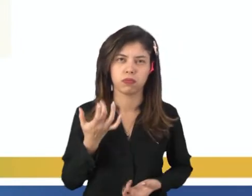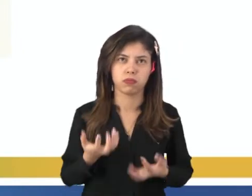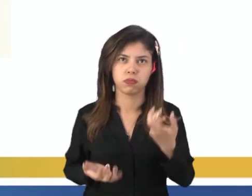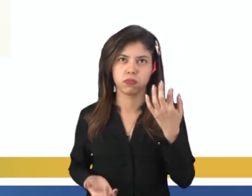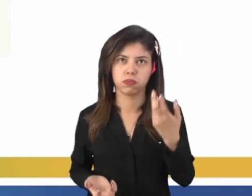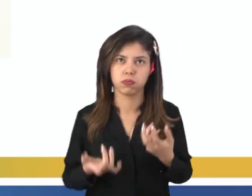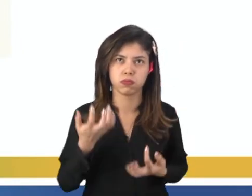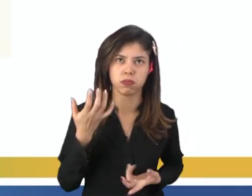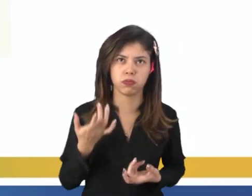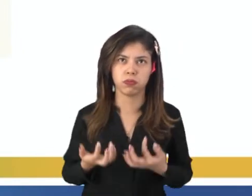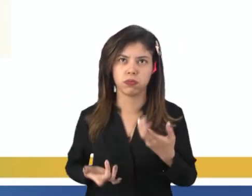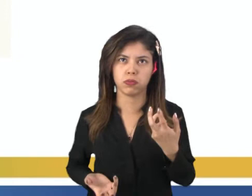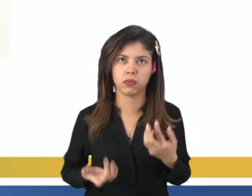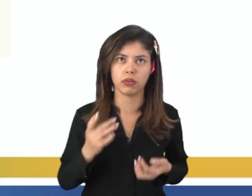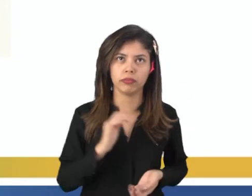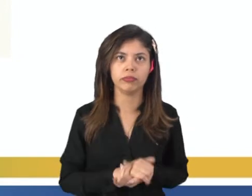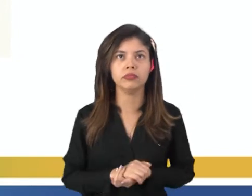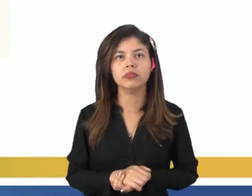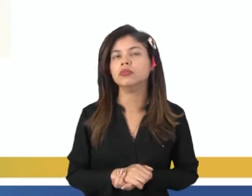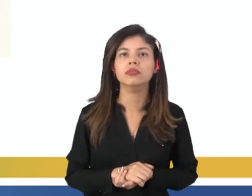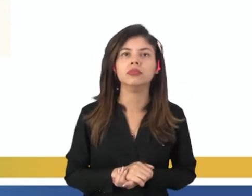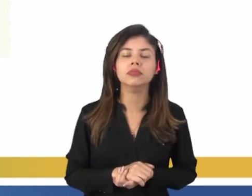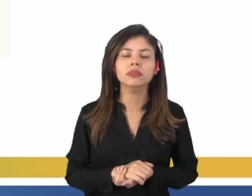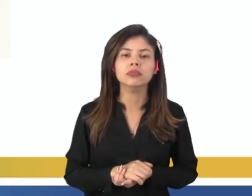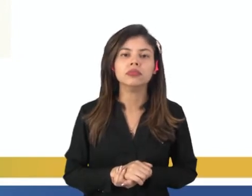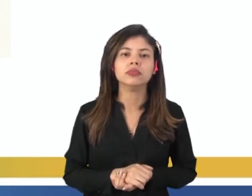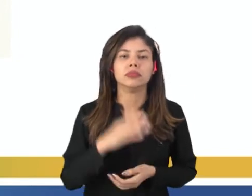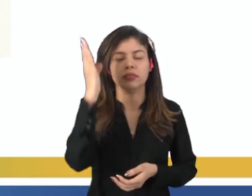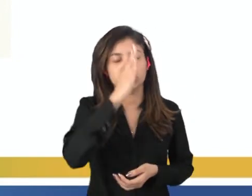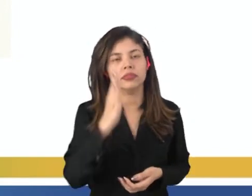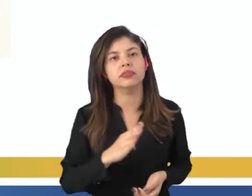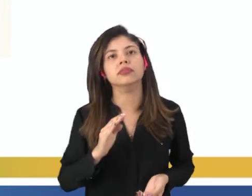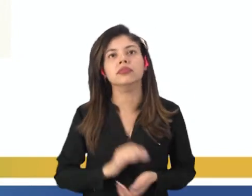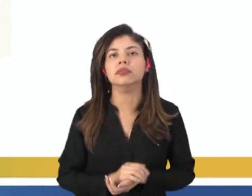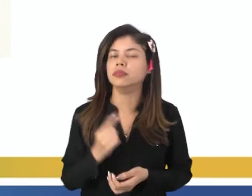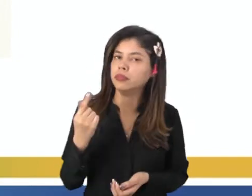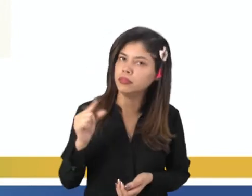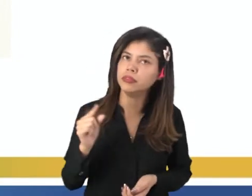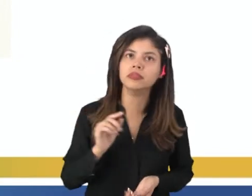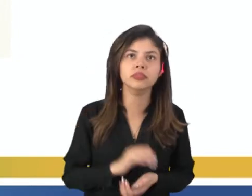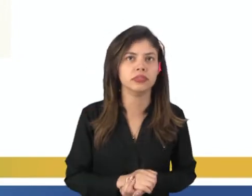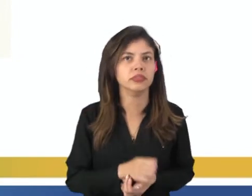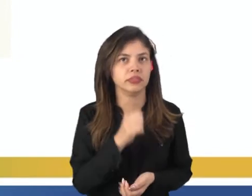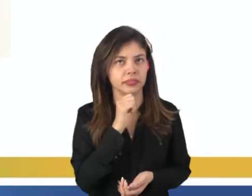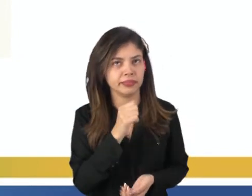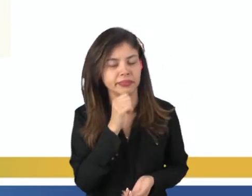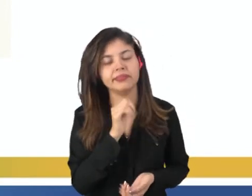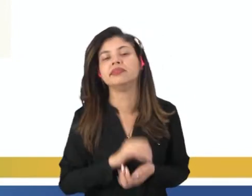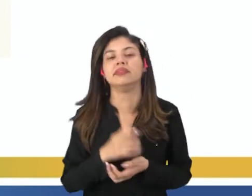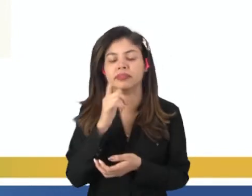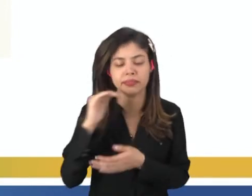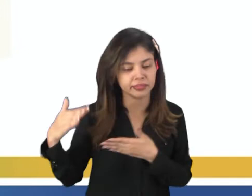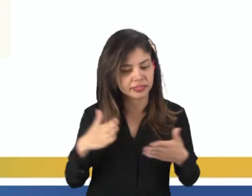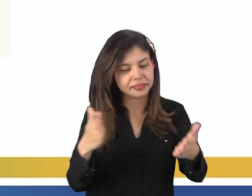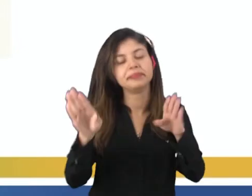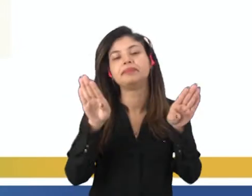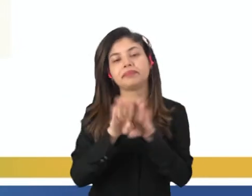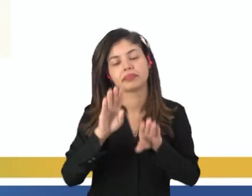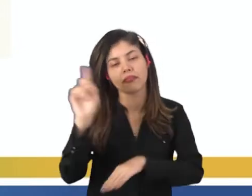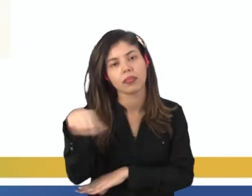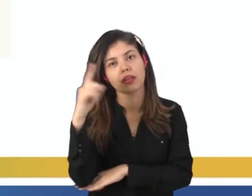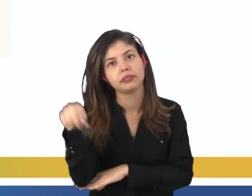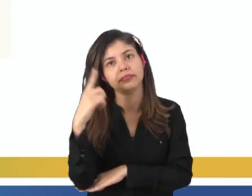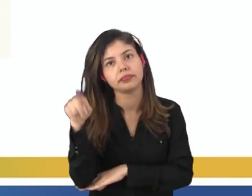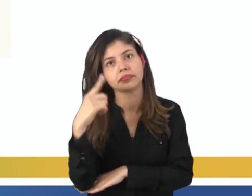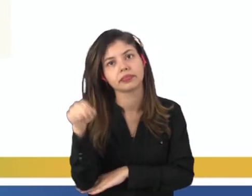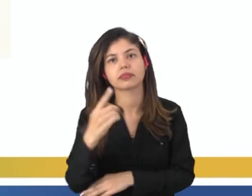combustíveis fósseis, tá? Então, são as termoelétricas. Então, o Brasil ele é um pouco dependente aí de hidrelétricas e termoelétricas.